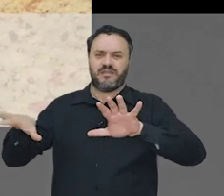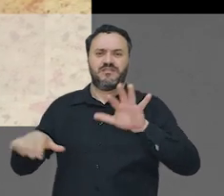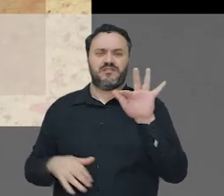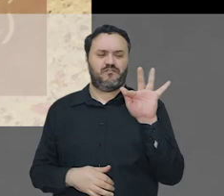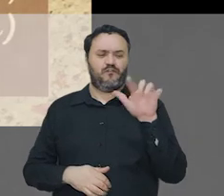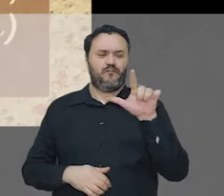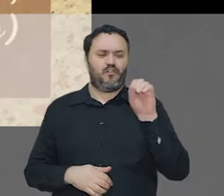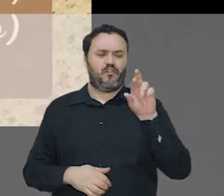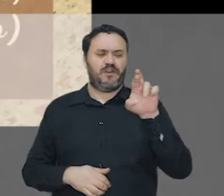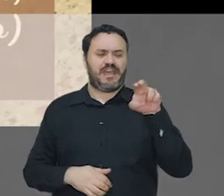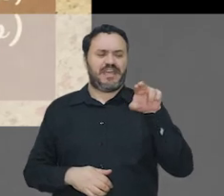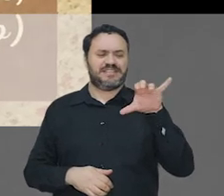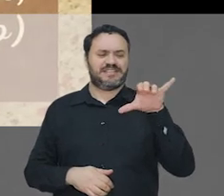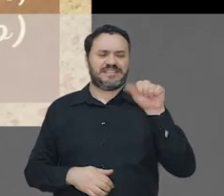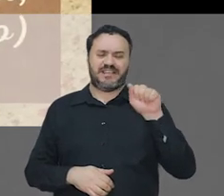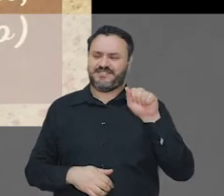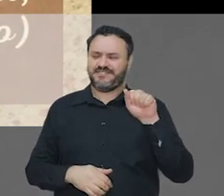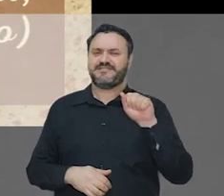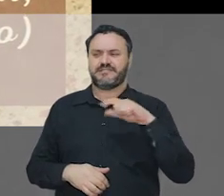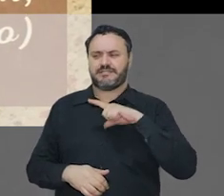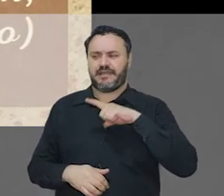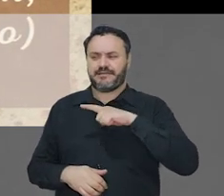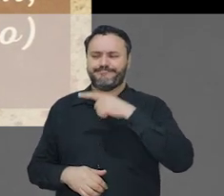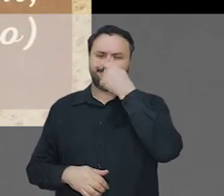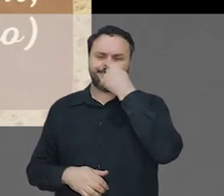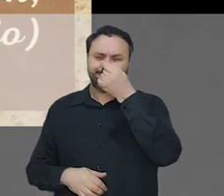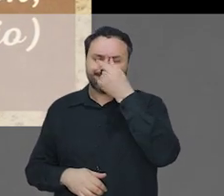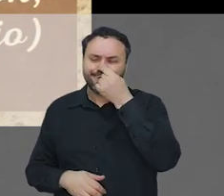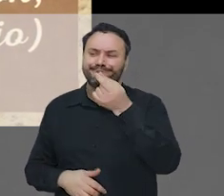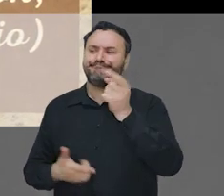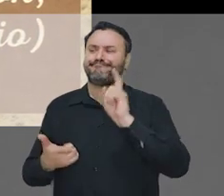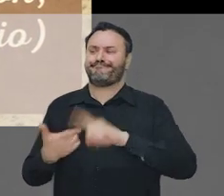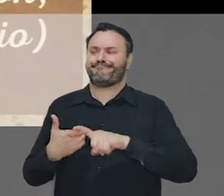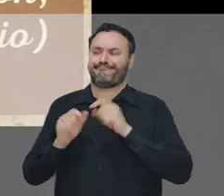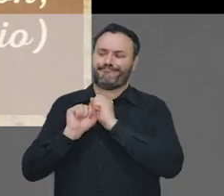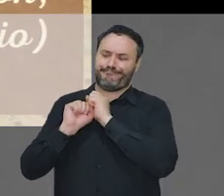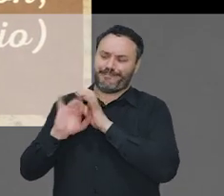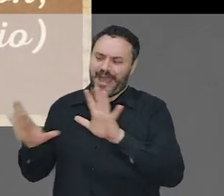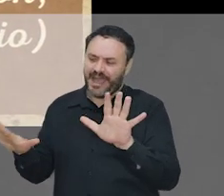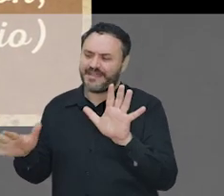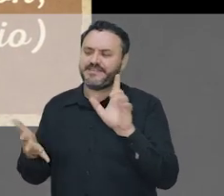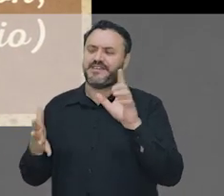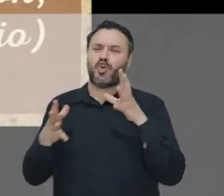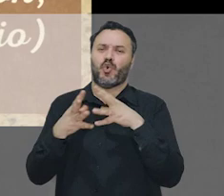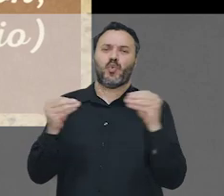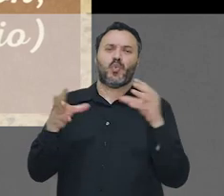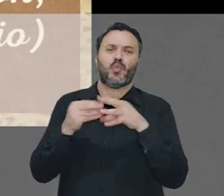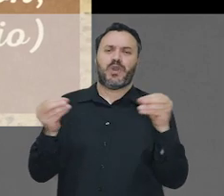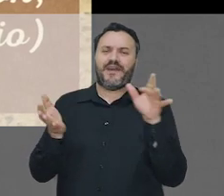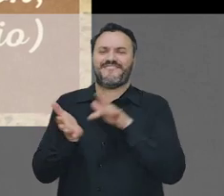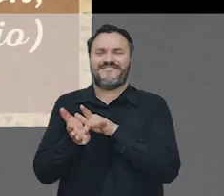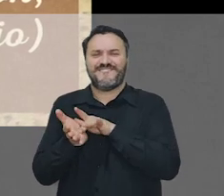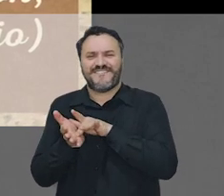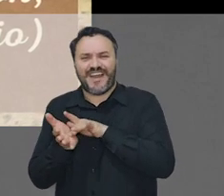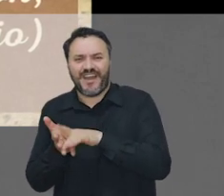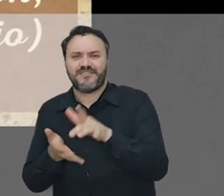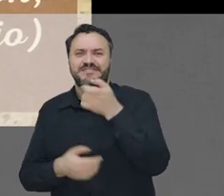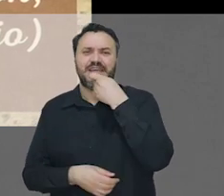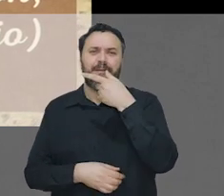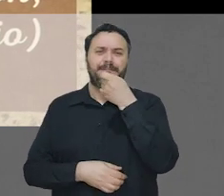sintomas, do contágio, das falsas curas, das preces inúteis, dos óbitos